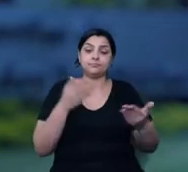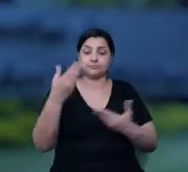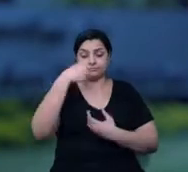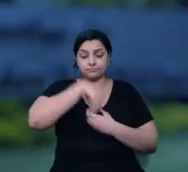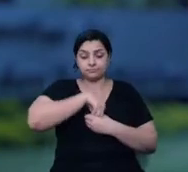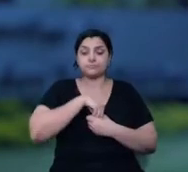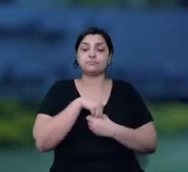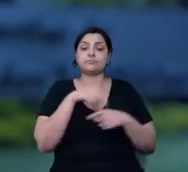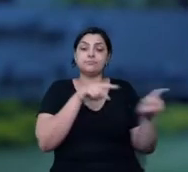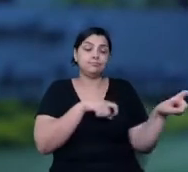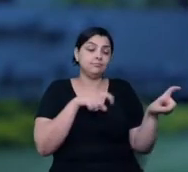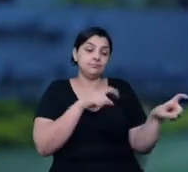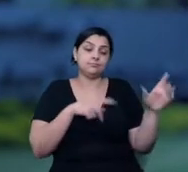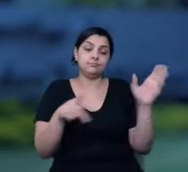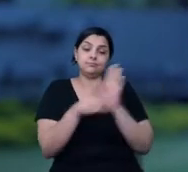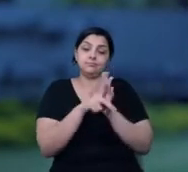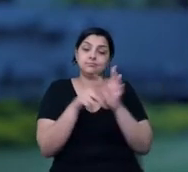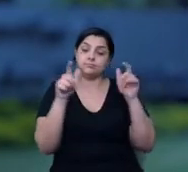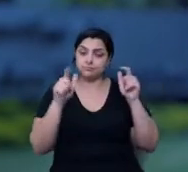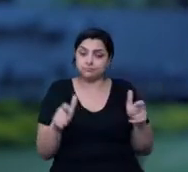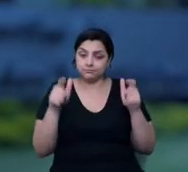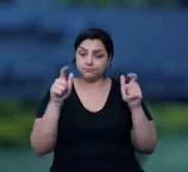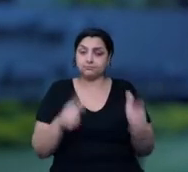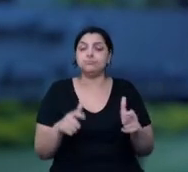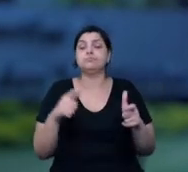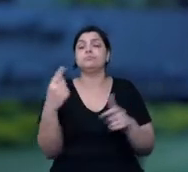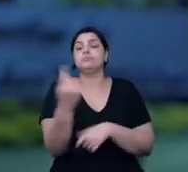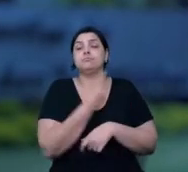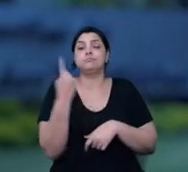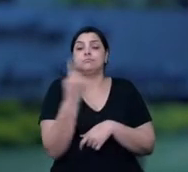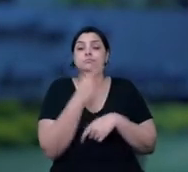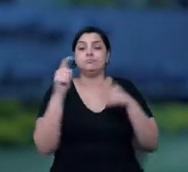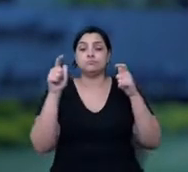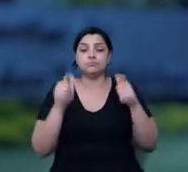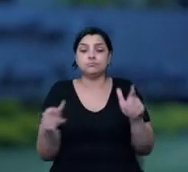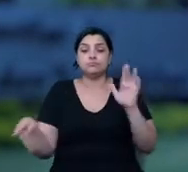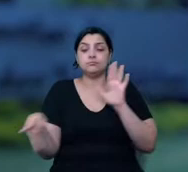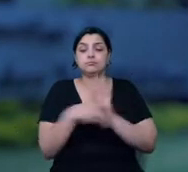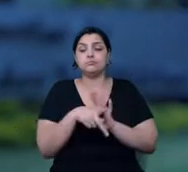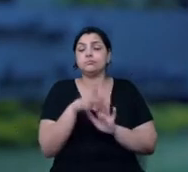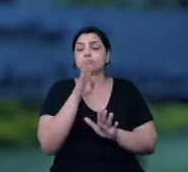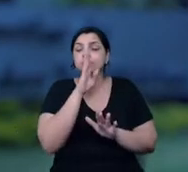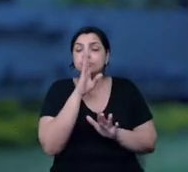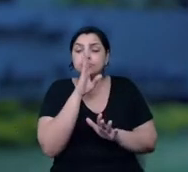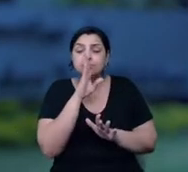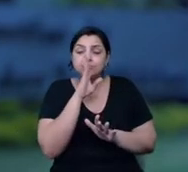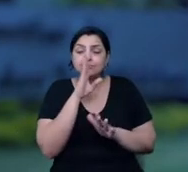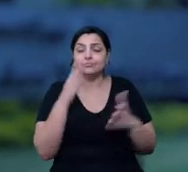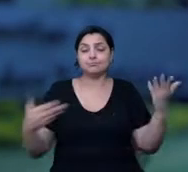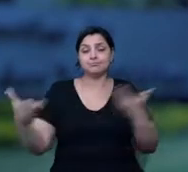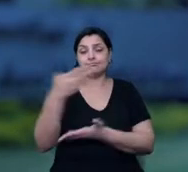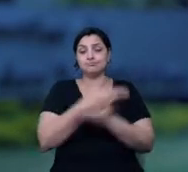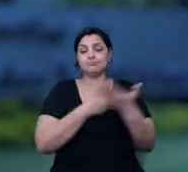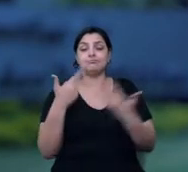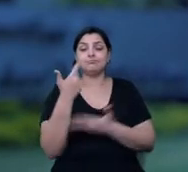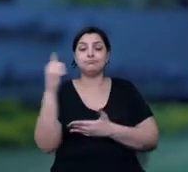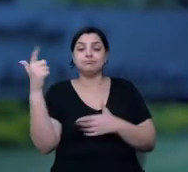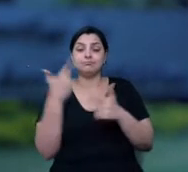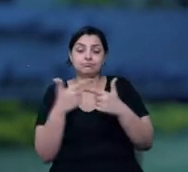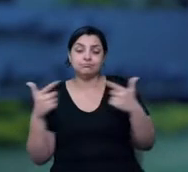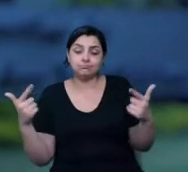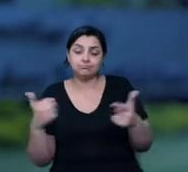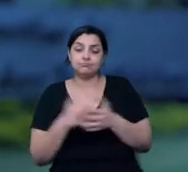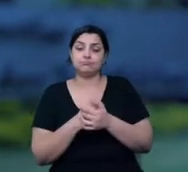como o espaço do, da sua solidão, do seu lugar onde você fica mais quieto, que não está tão interagindo com o outro, né? O sertanejo